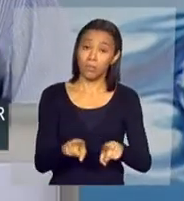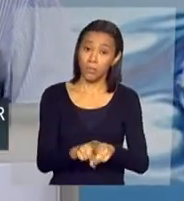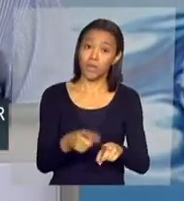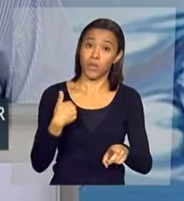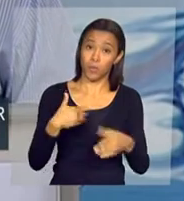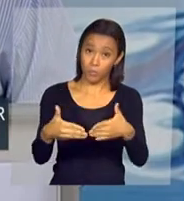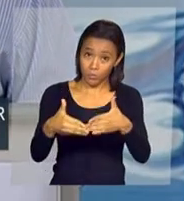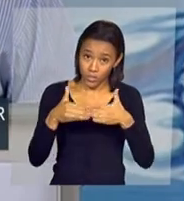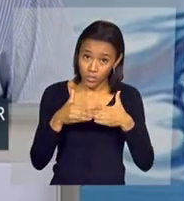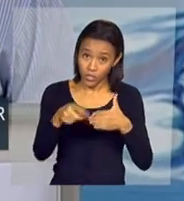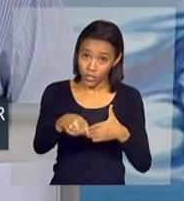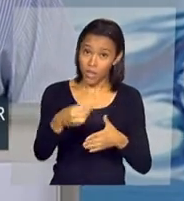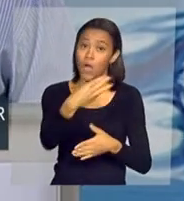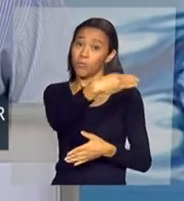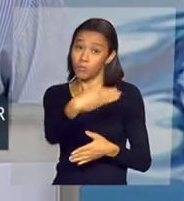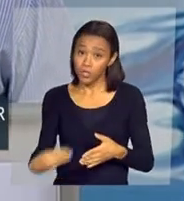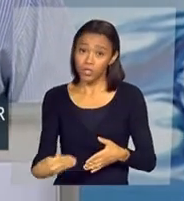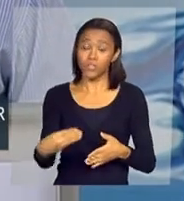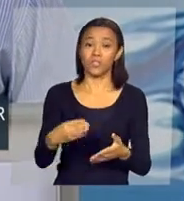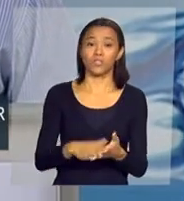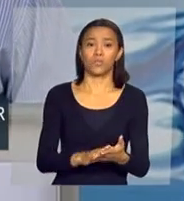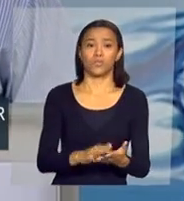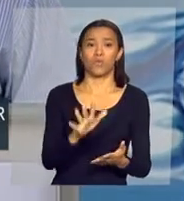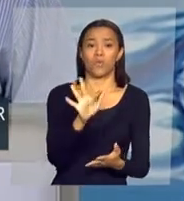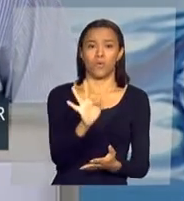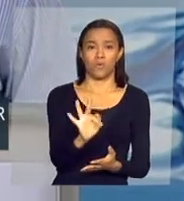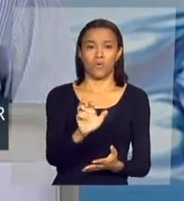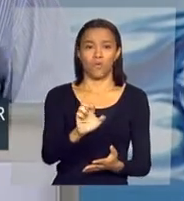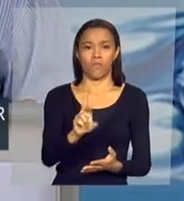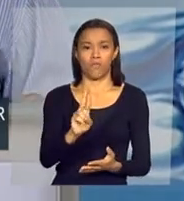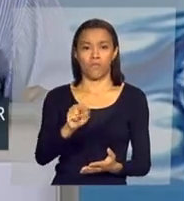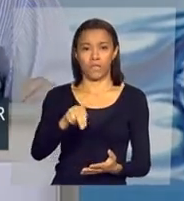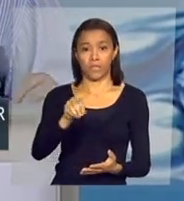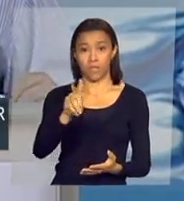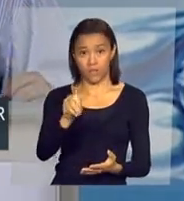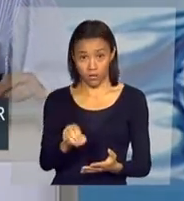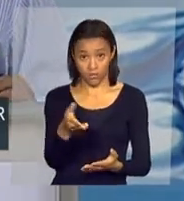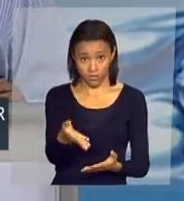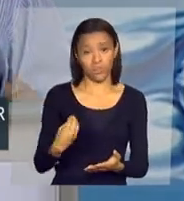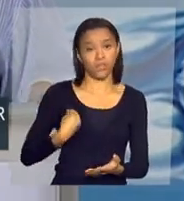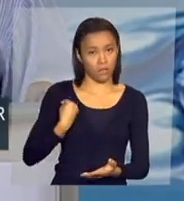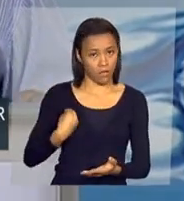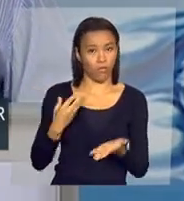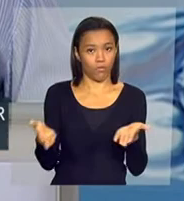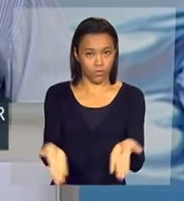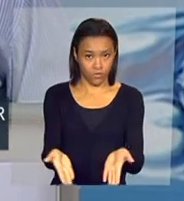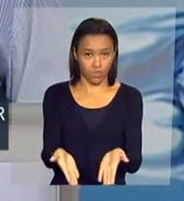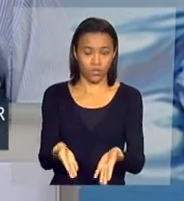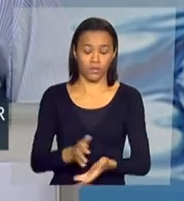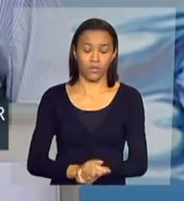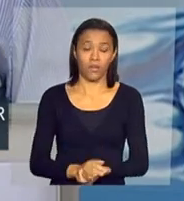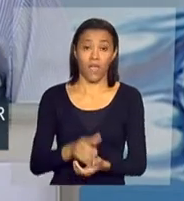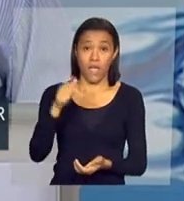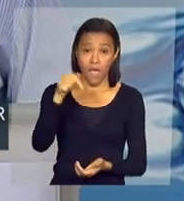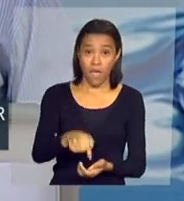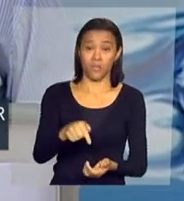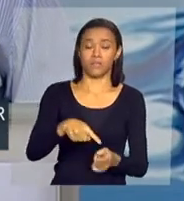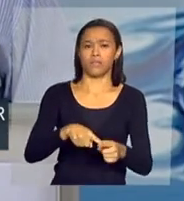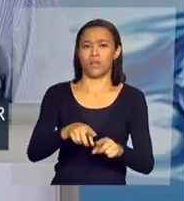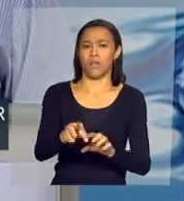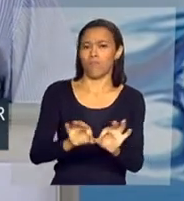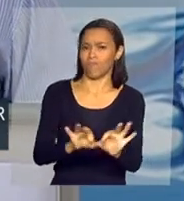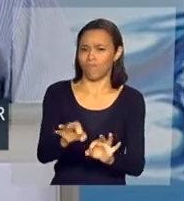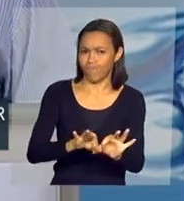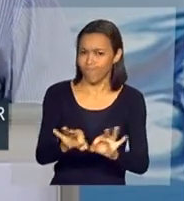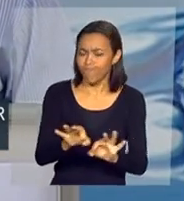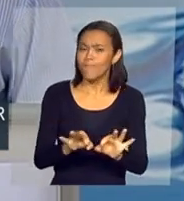do senhor ministro da Integração, Fernando Bezerra, aqui participando deste ato solene. Esta obra deve